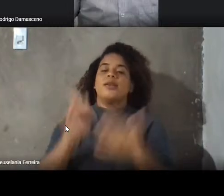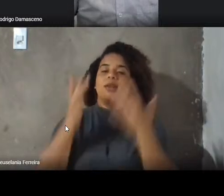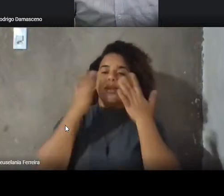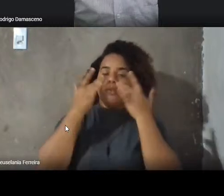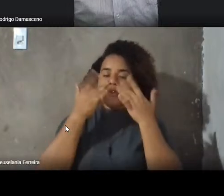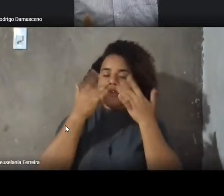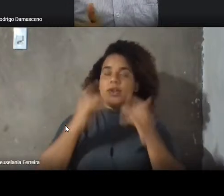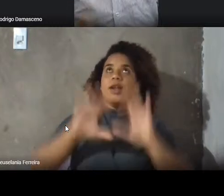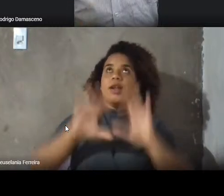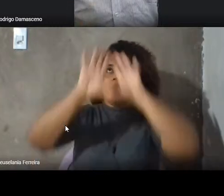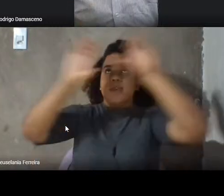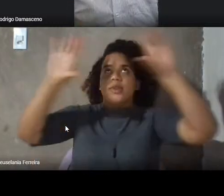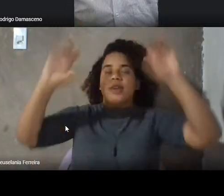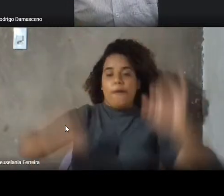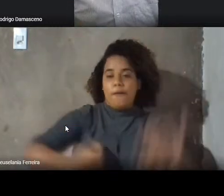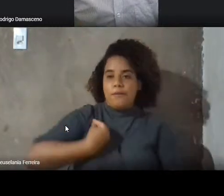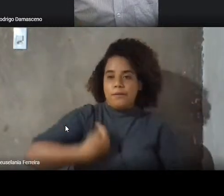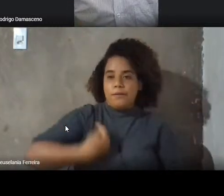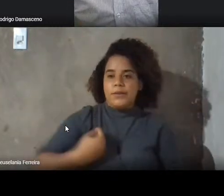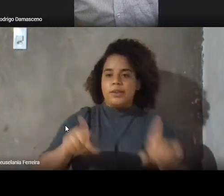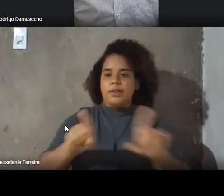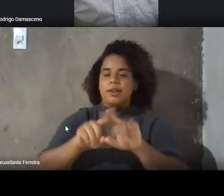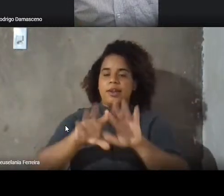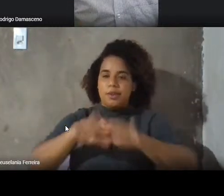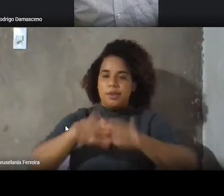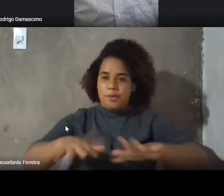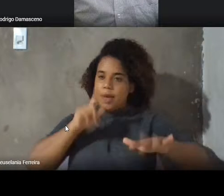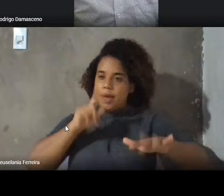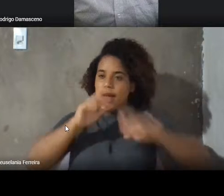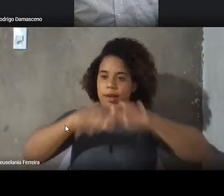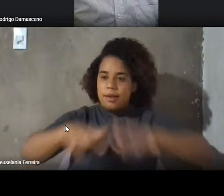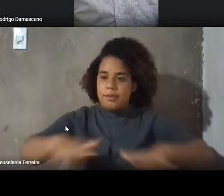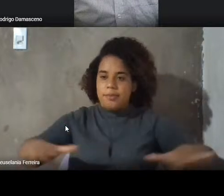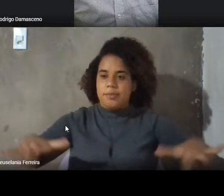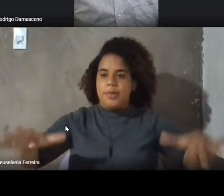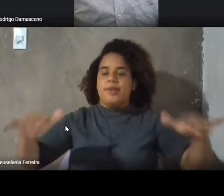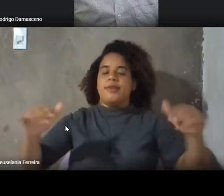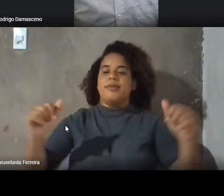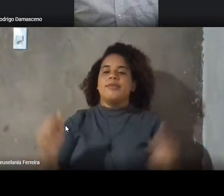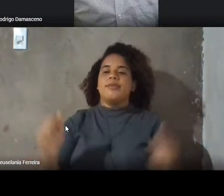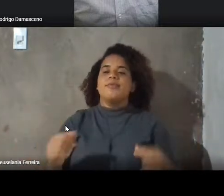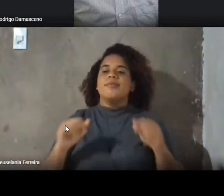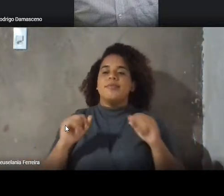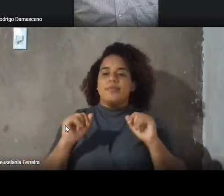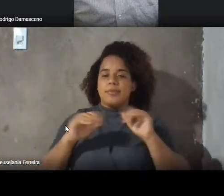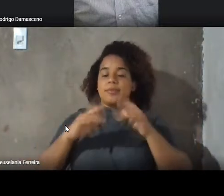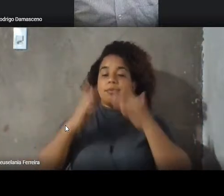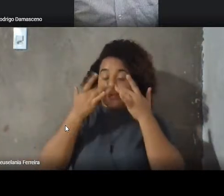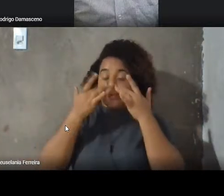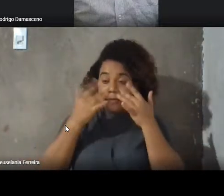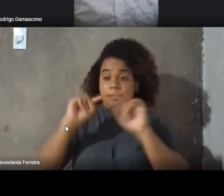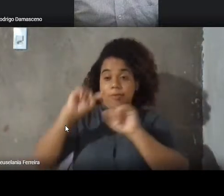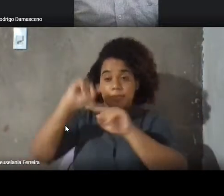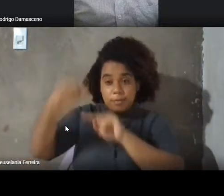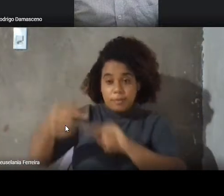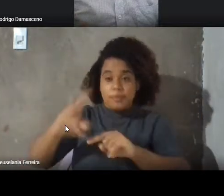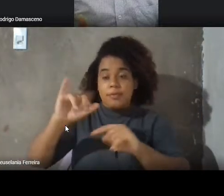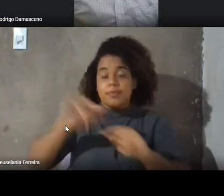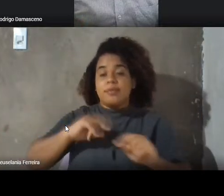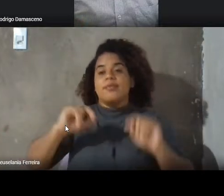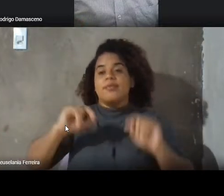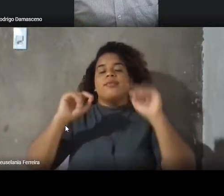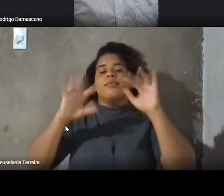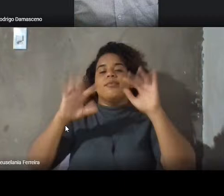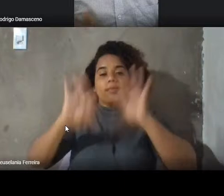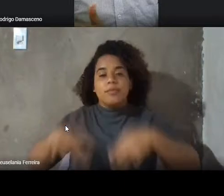Vida, Ó Mar. Logo após a peça dele, nós vamos fazer a cerimônia de encerramento com a presidente do Conselho Regional de